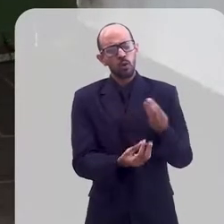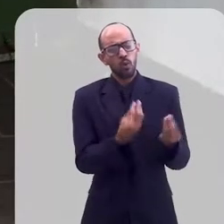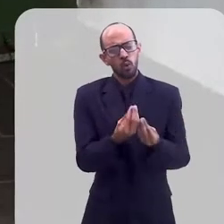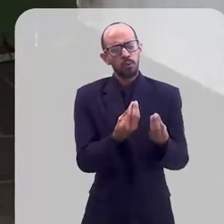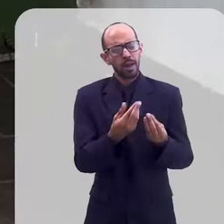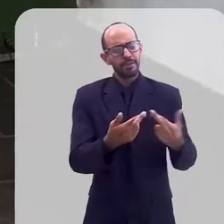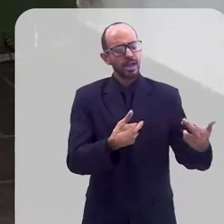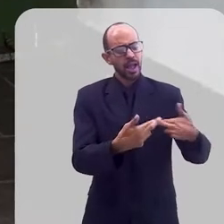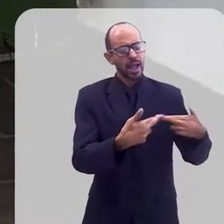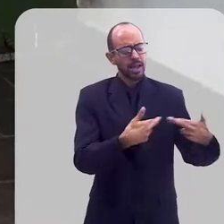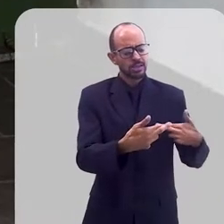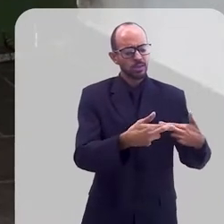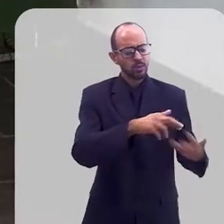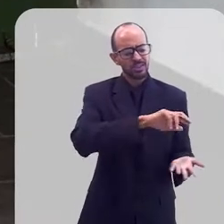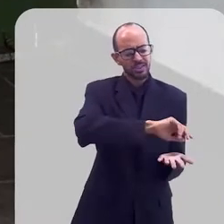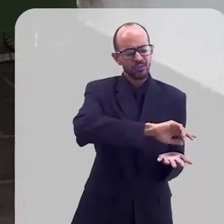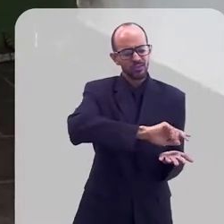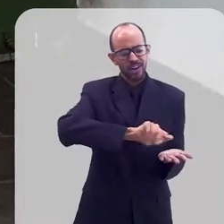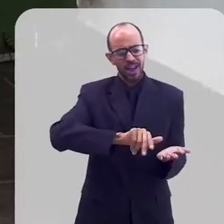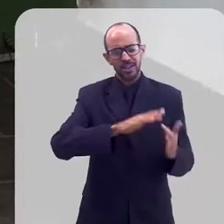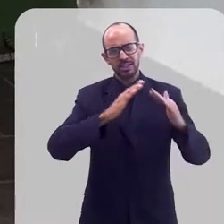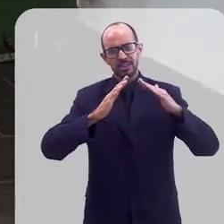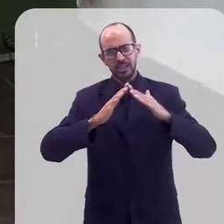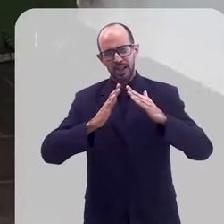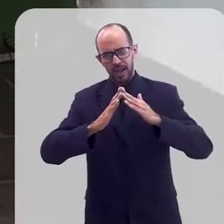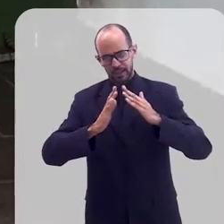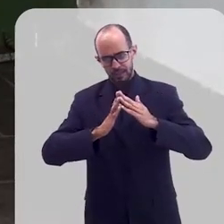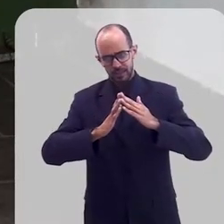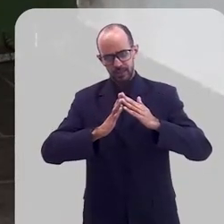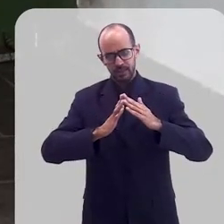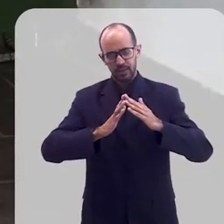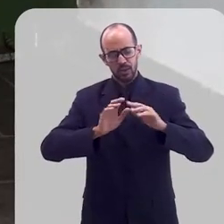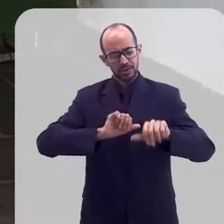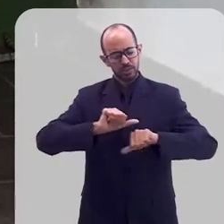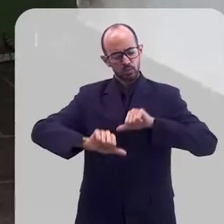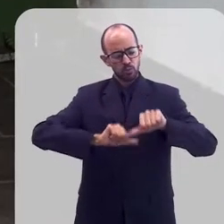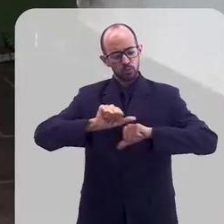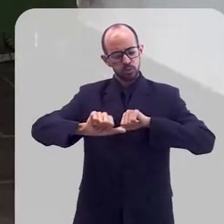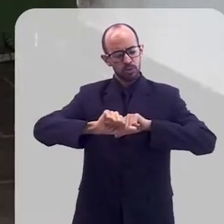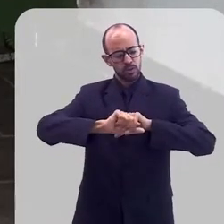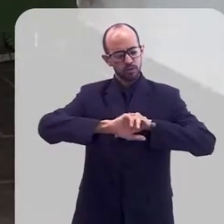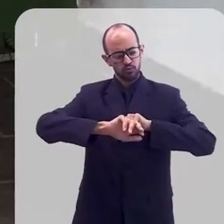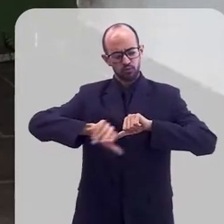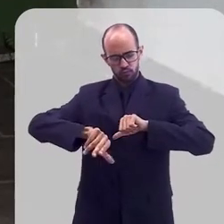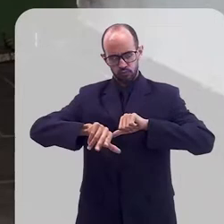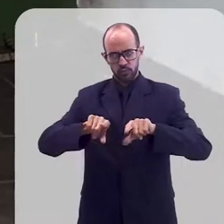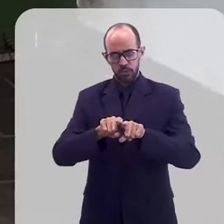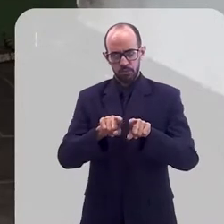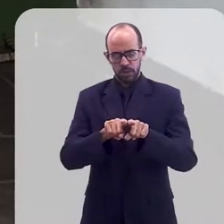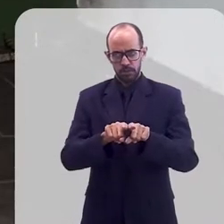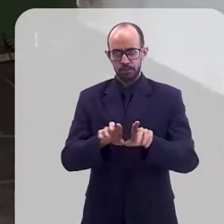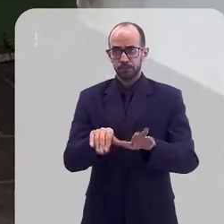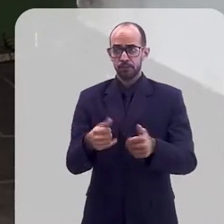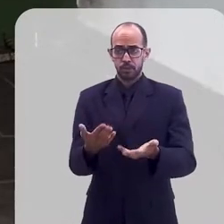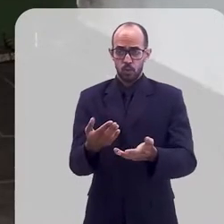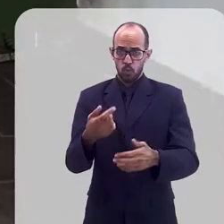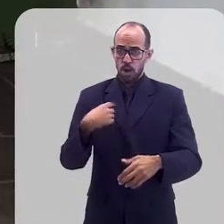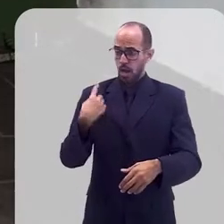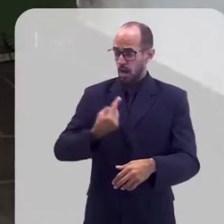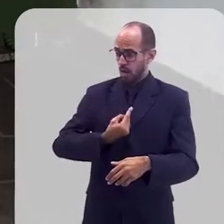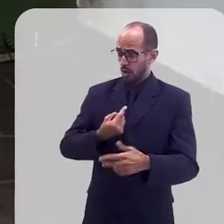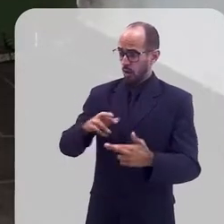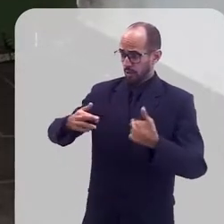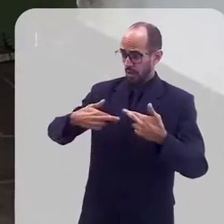de vocês com essas várias casas e com essas mutações que tem? Exato, por exemplo, a